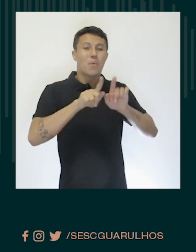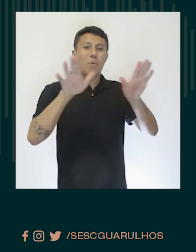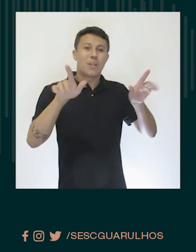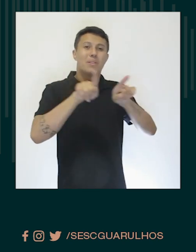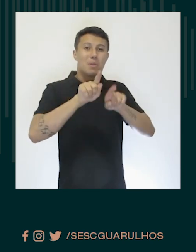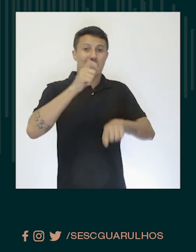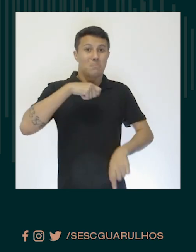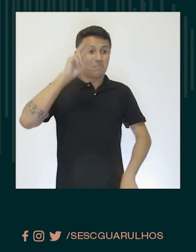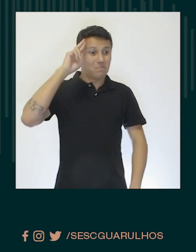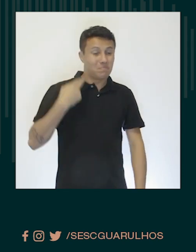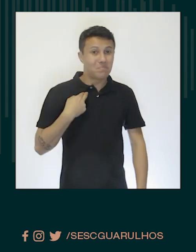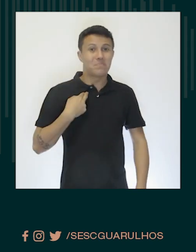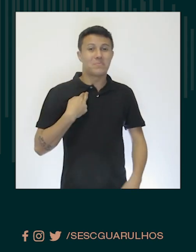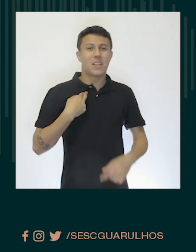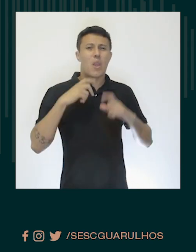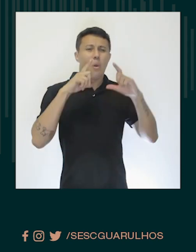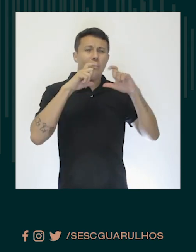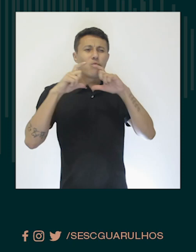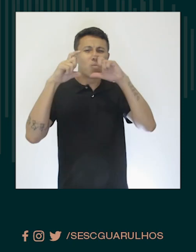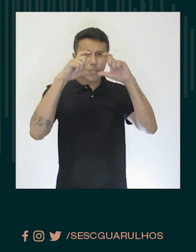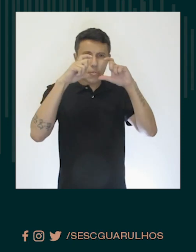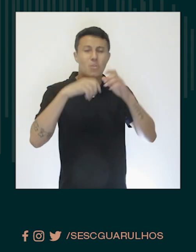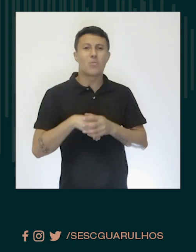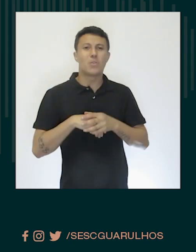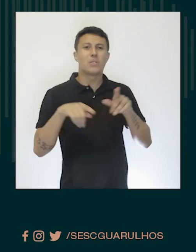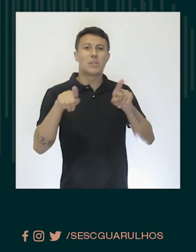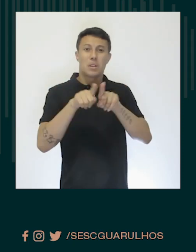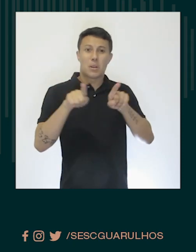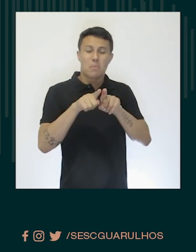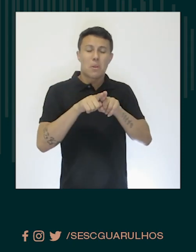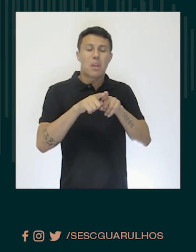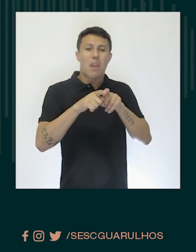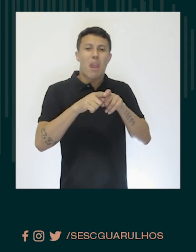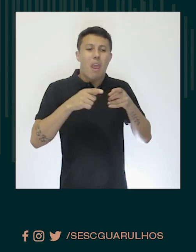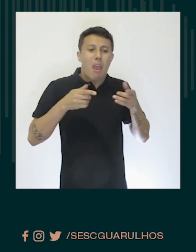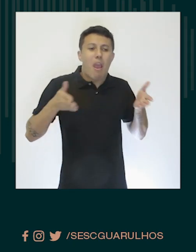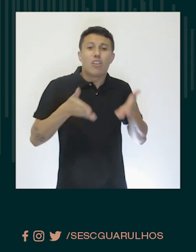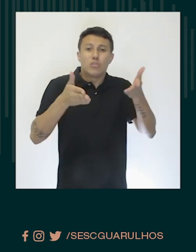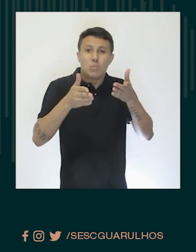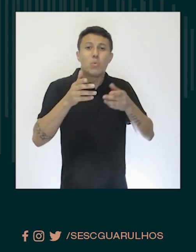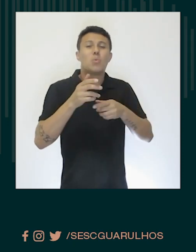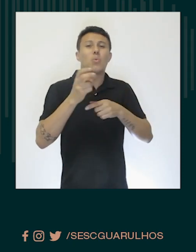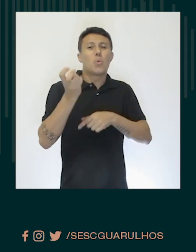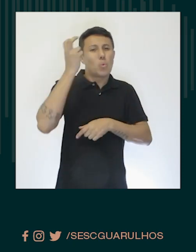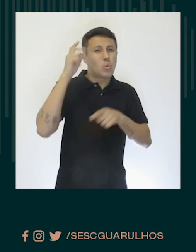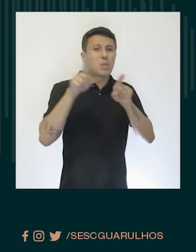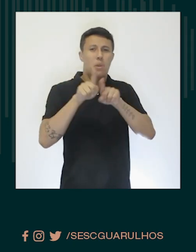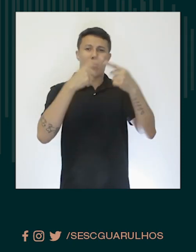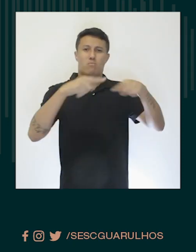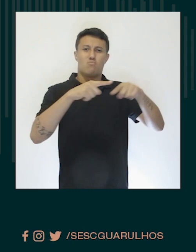de Guarulhos também, fotógrafo, agitador cultural,